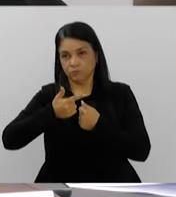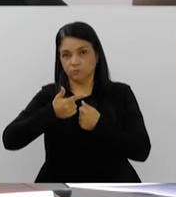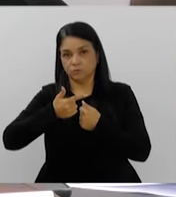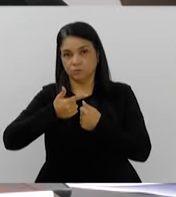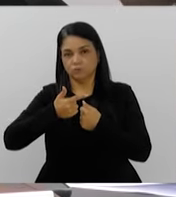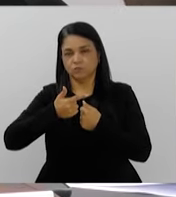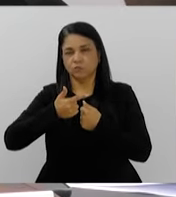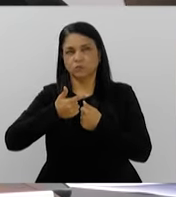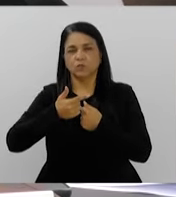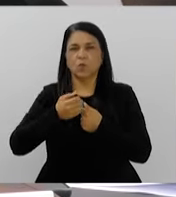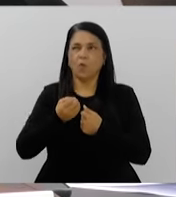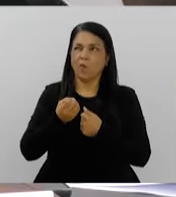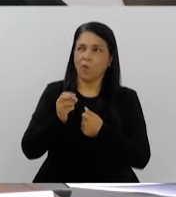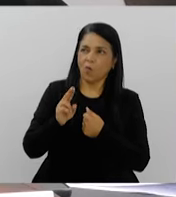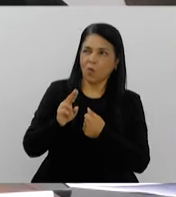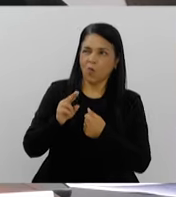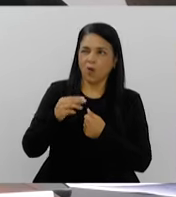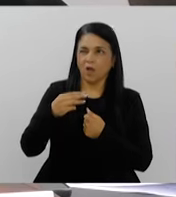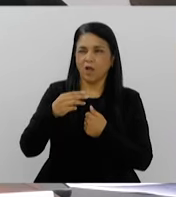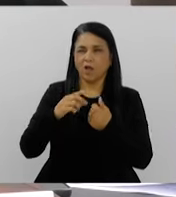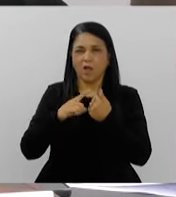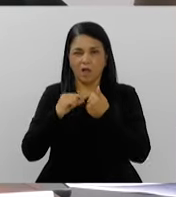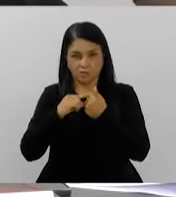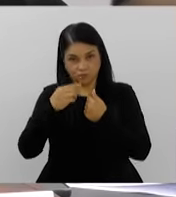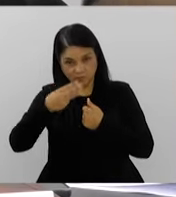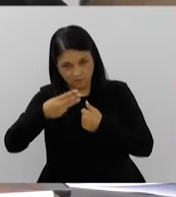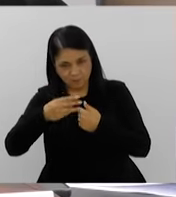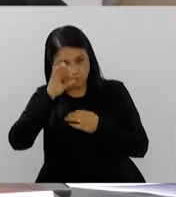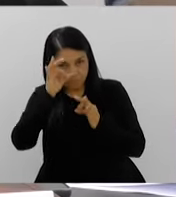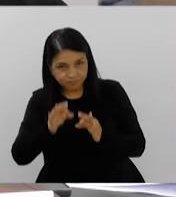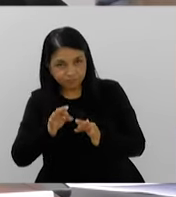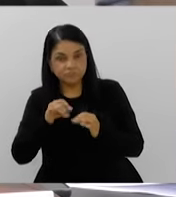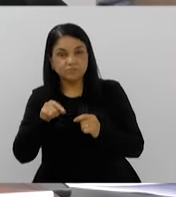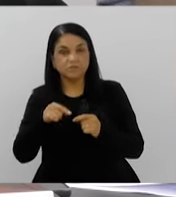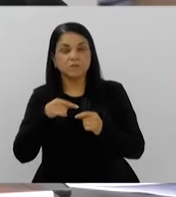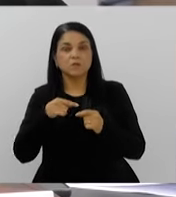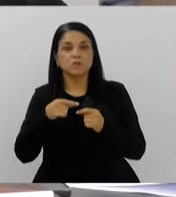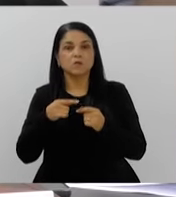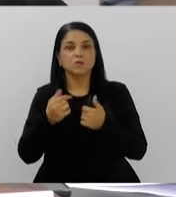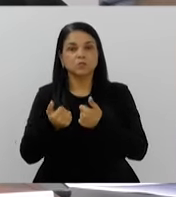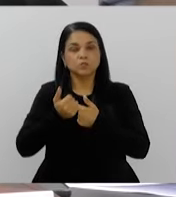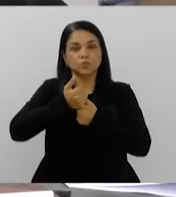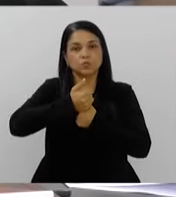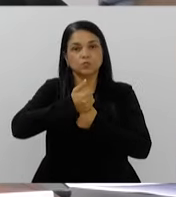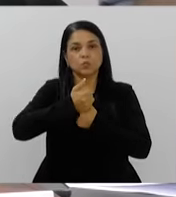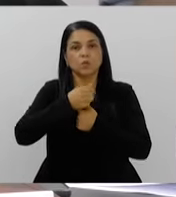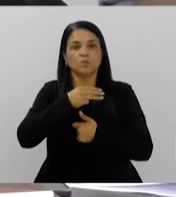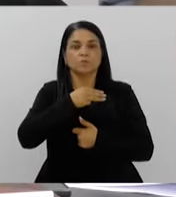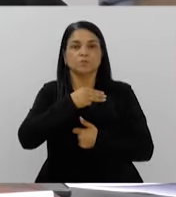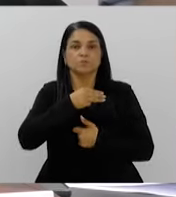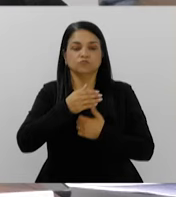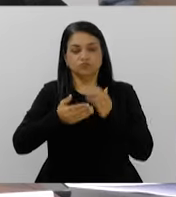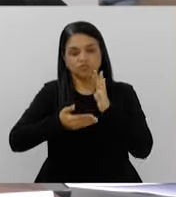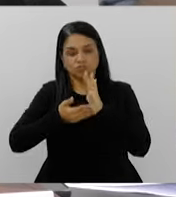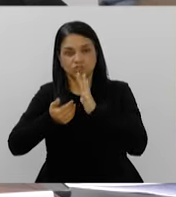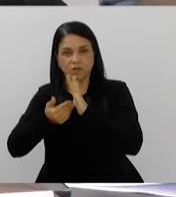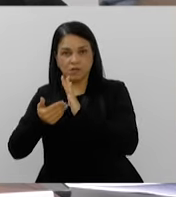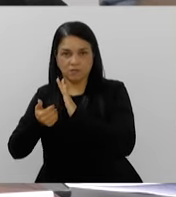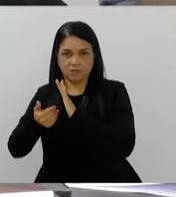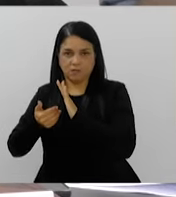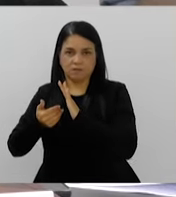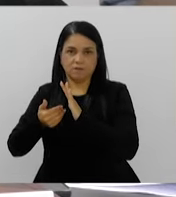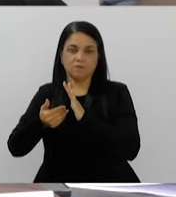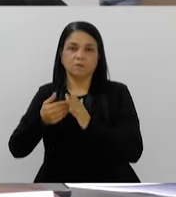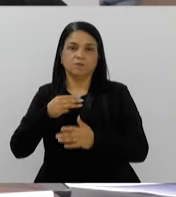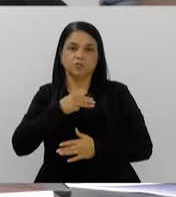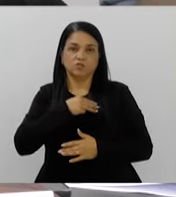ou no artigo 3º, melhor dizendo, eu suprimiria o Ministério Público. Então, eu